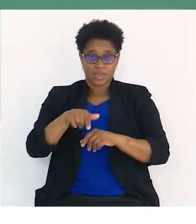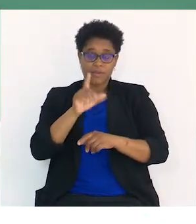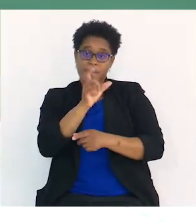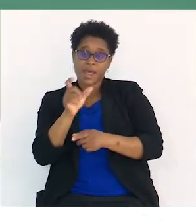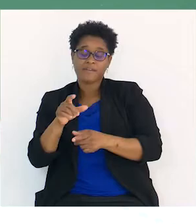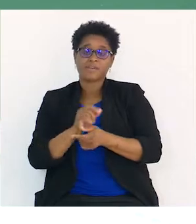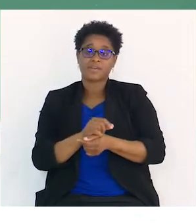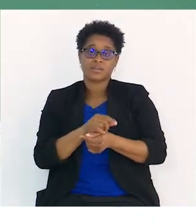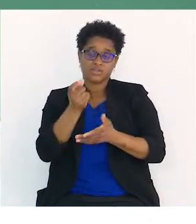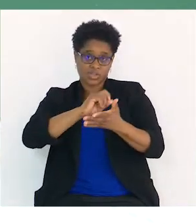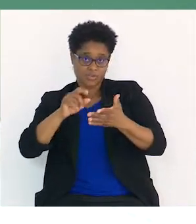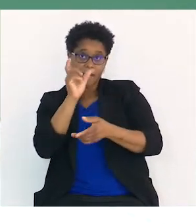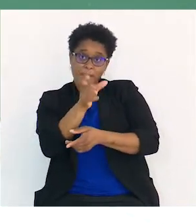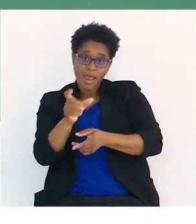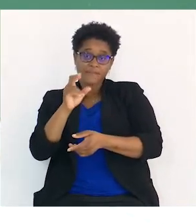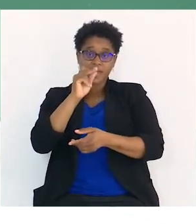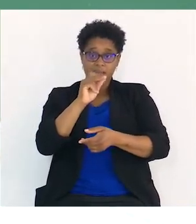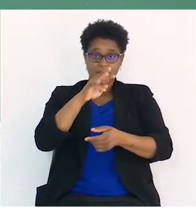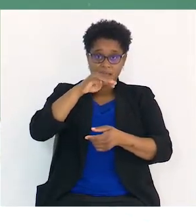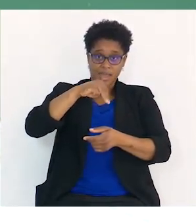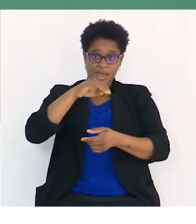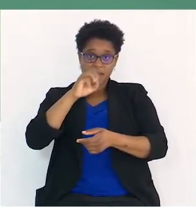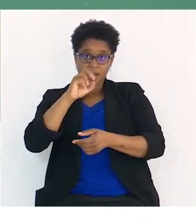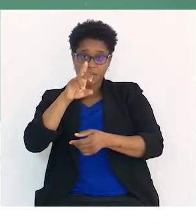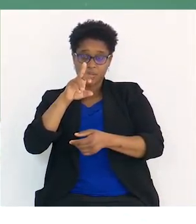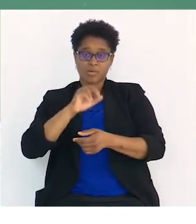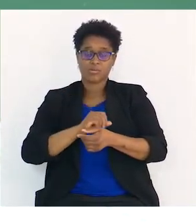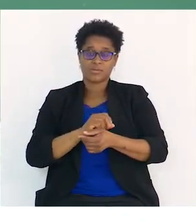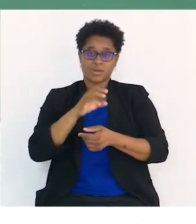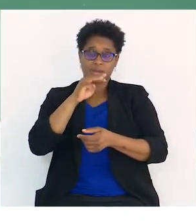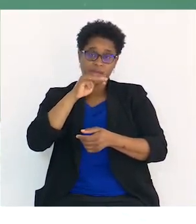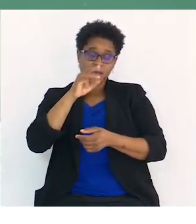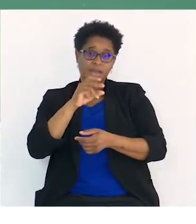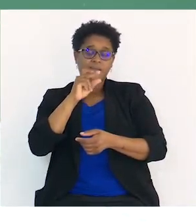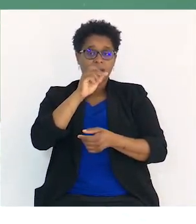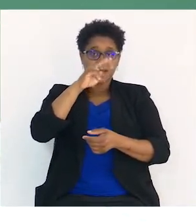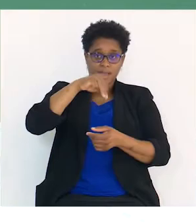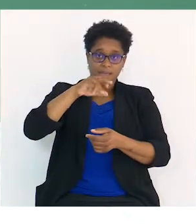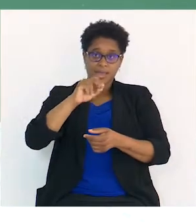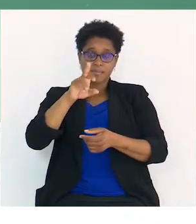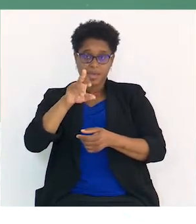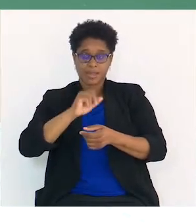amor, ok? Eu vou colocar a palavra amar,